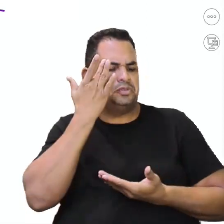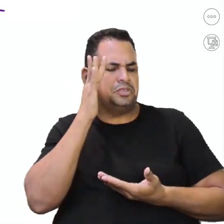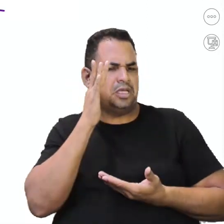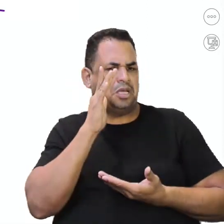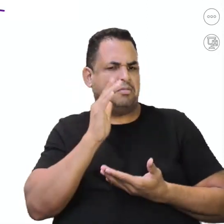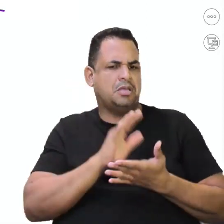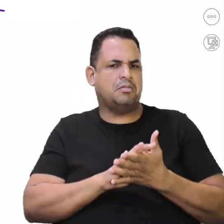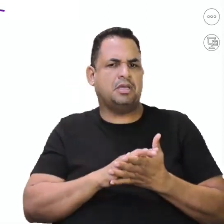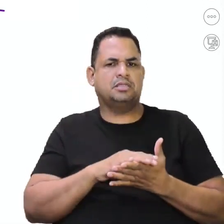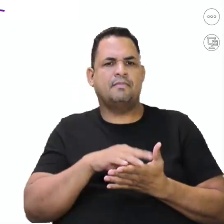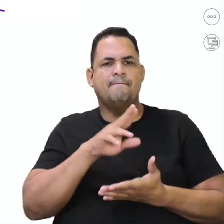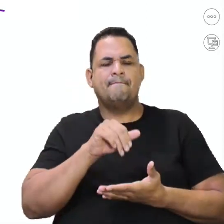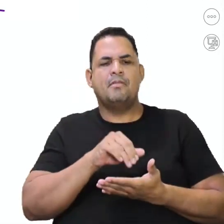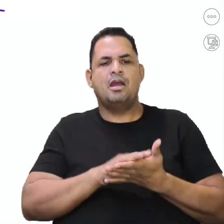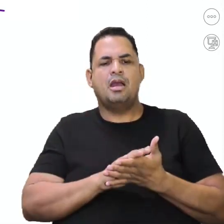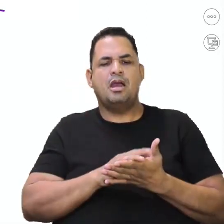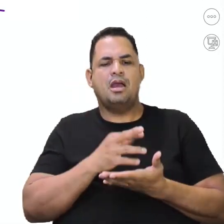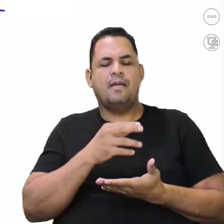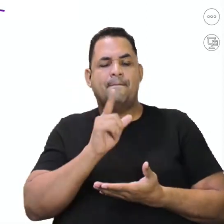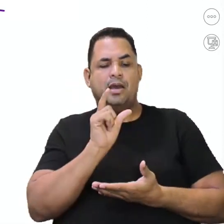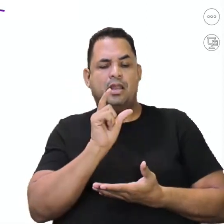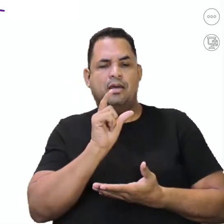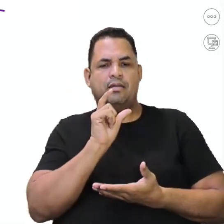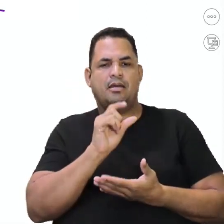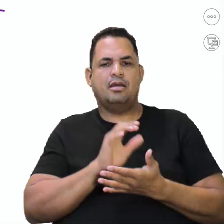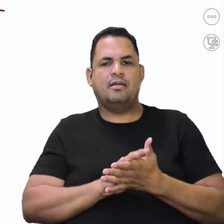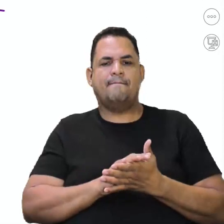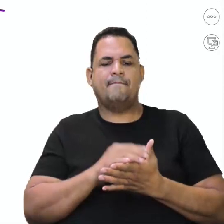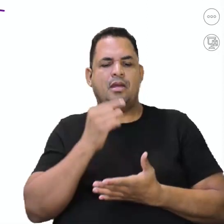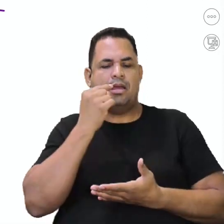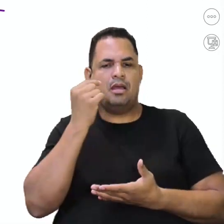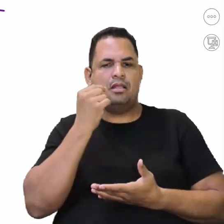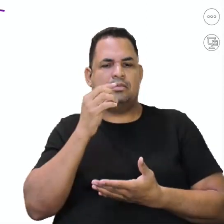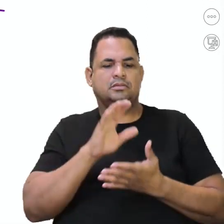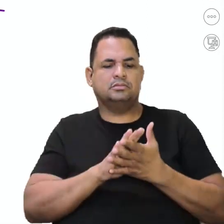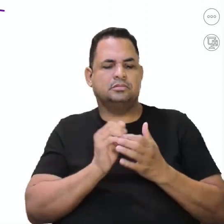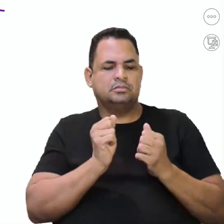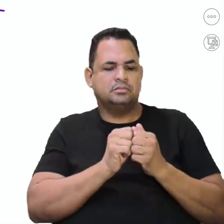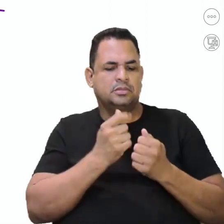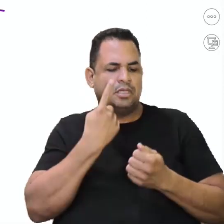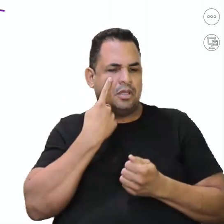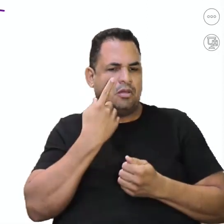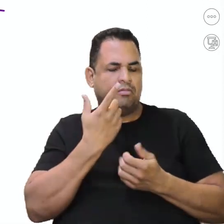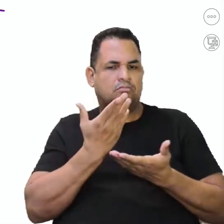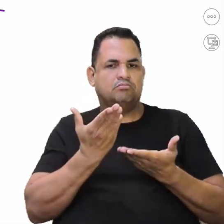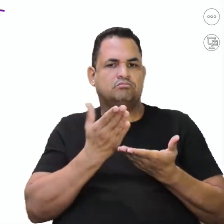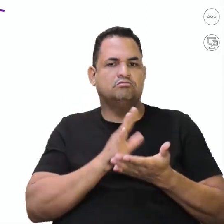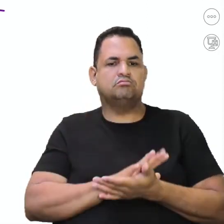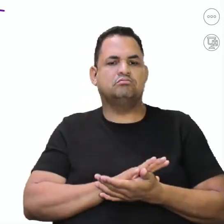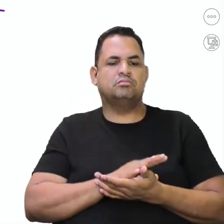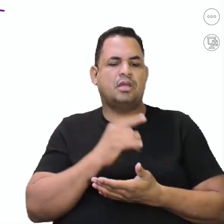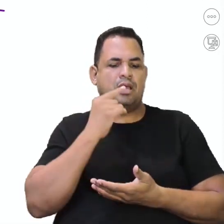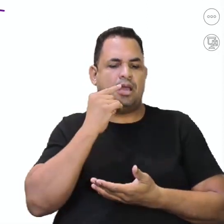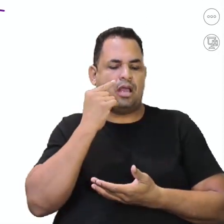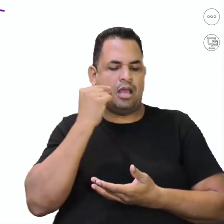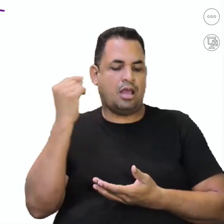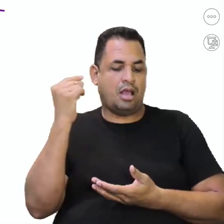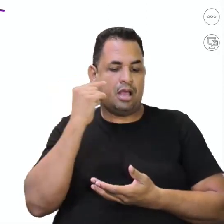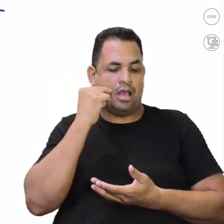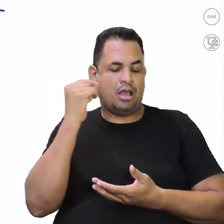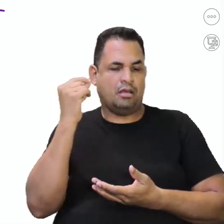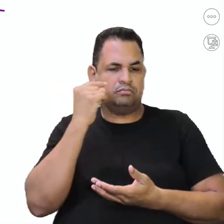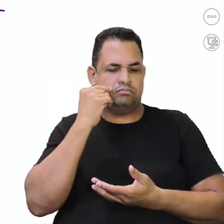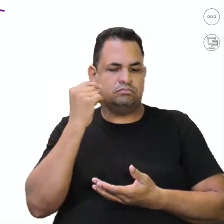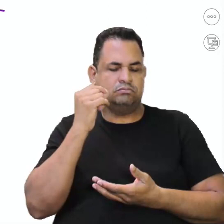mice é rato, mas você vê esse buraquinho aqui e vê um gato perto. Você tem o conhecimento de mundo de que gato gosta de